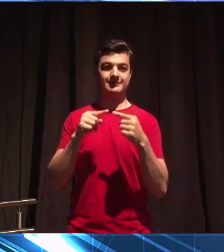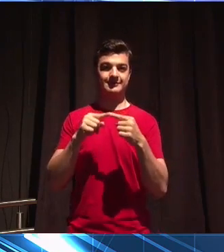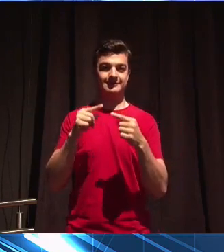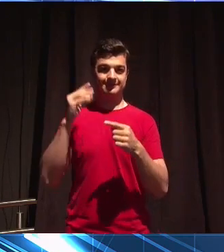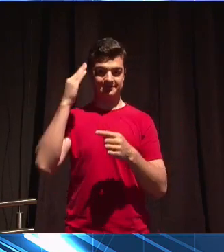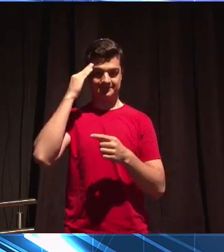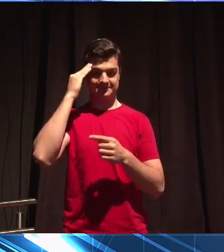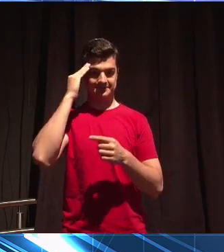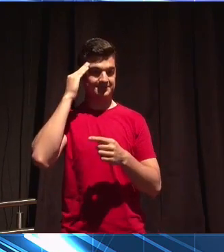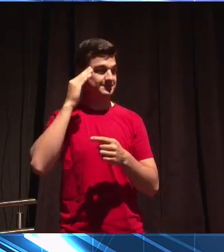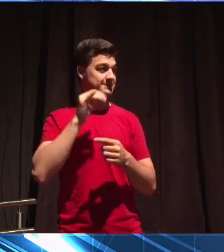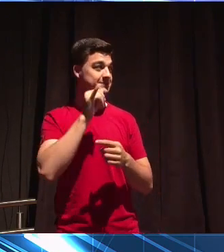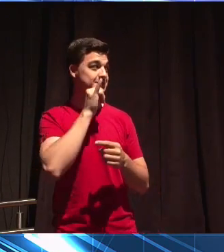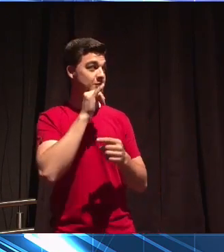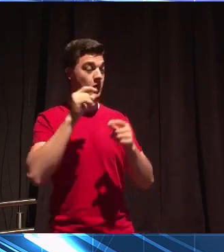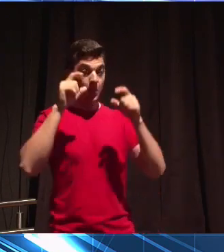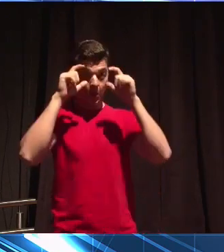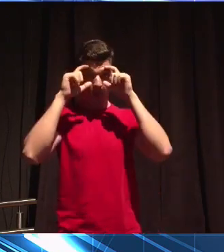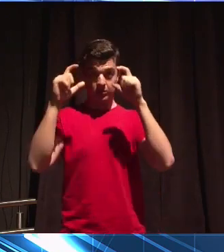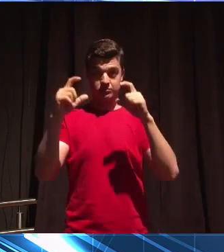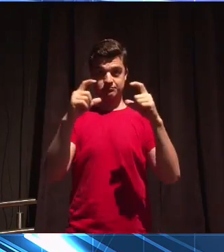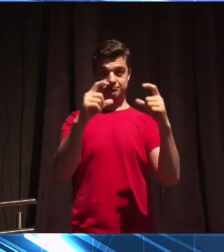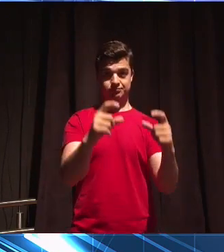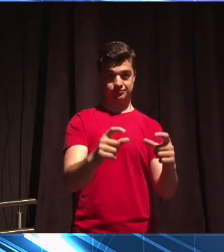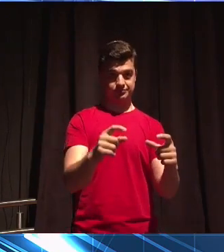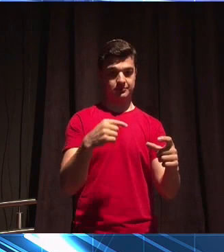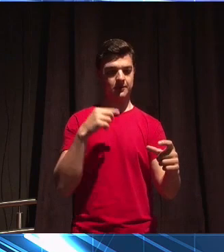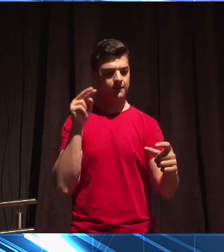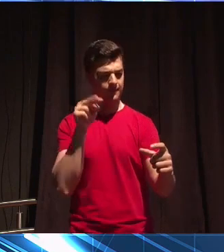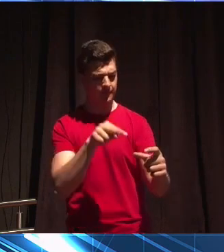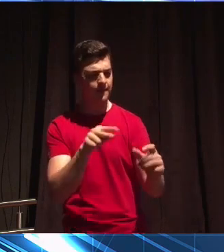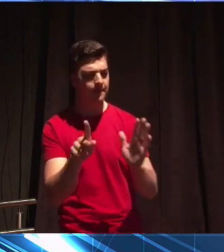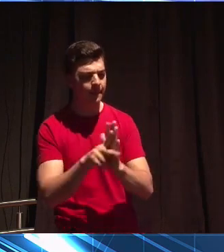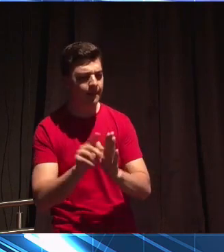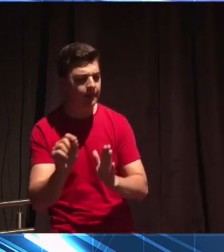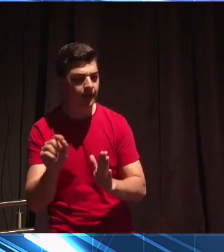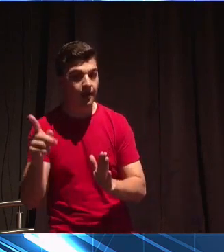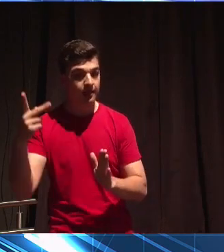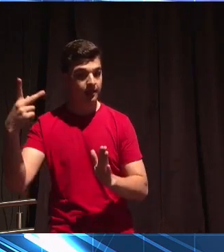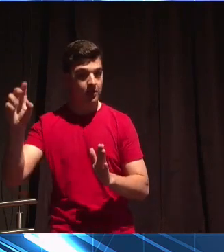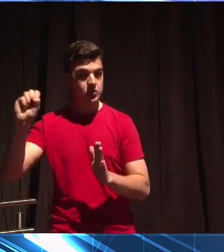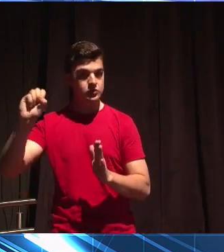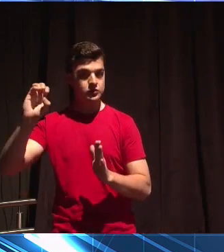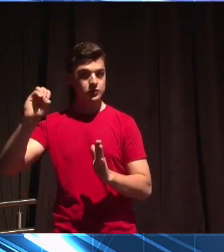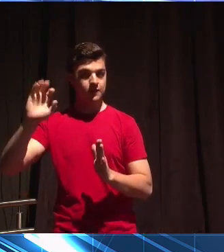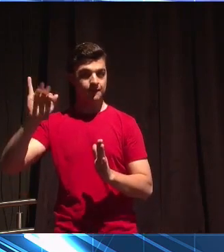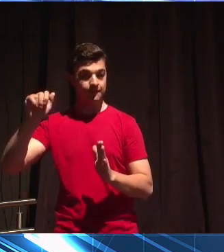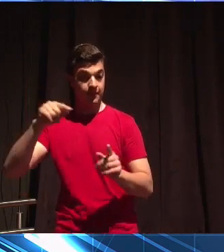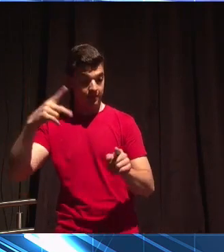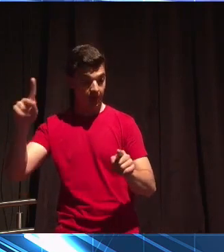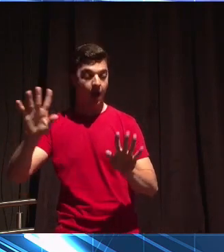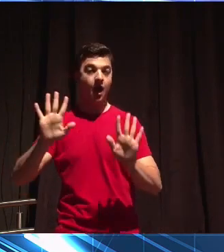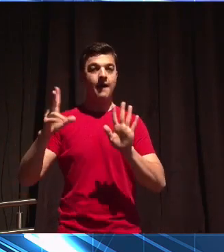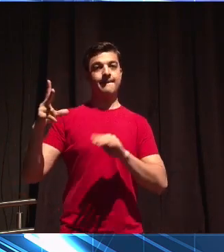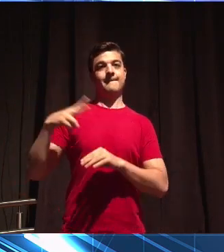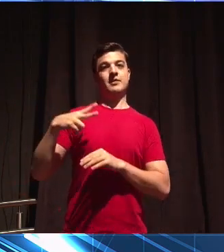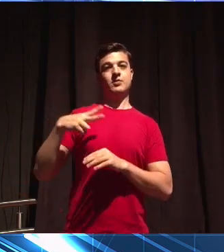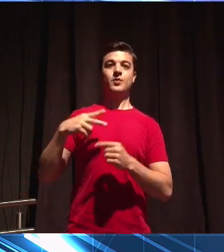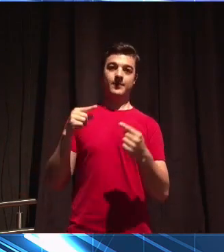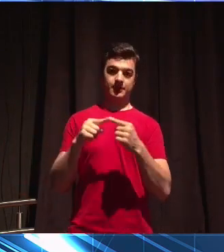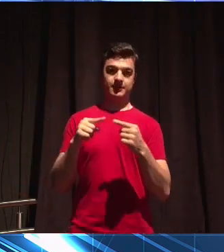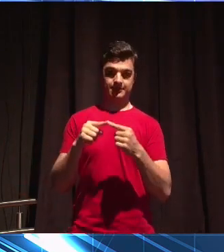virando também um dado pessoal de alguma forma. Mas aqui o que acontece? Normalmente, o dado